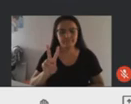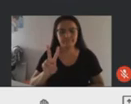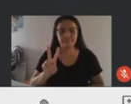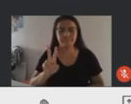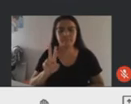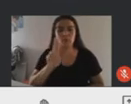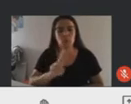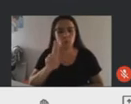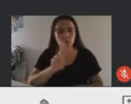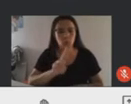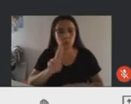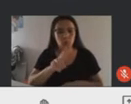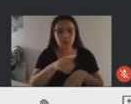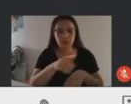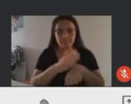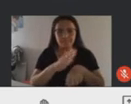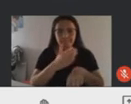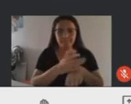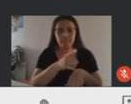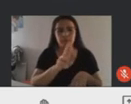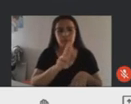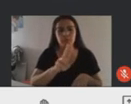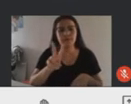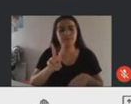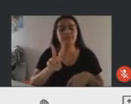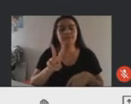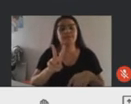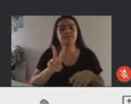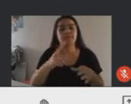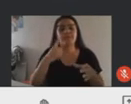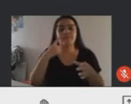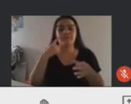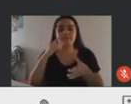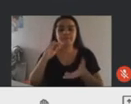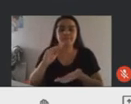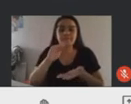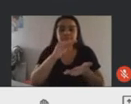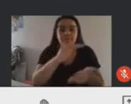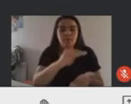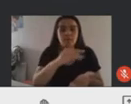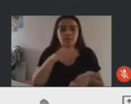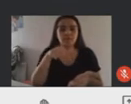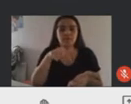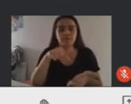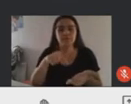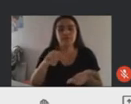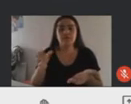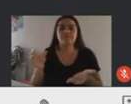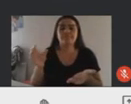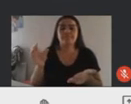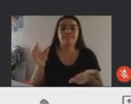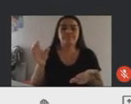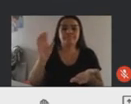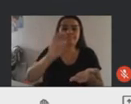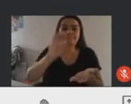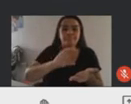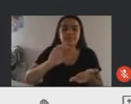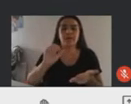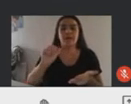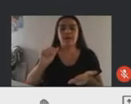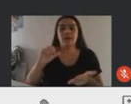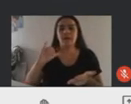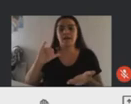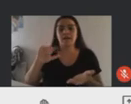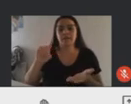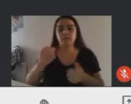com essa lâmpada de ultravioleta, nós passamos a amostra aqui com um reagente, no caso, um ácido orgânico de baixo